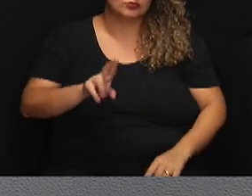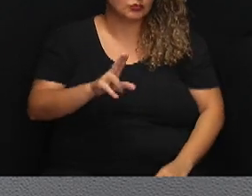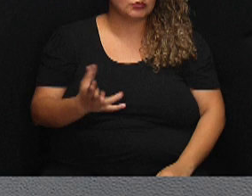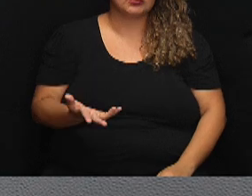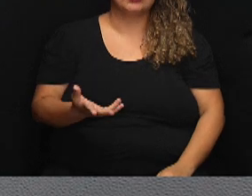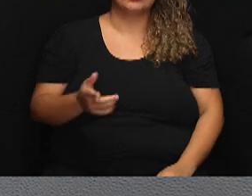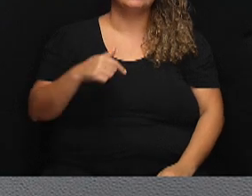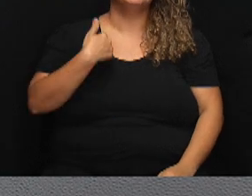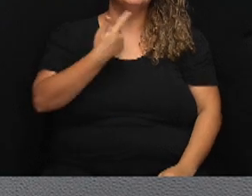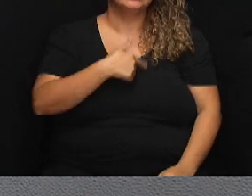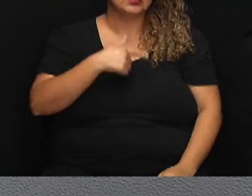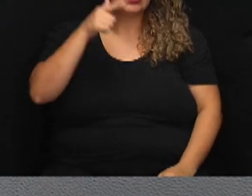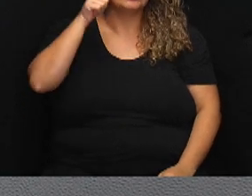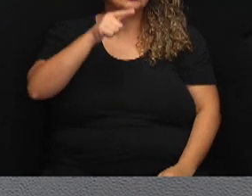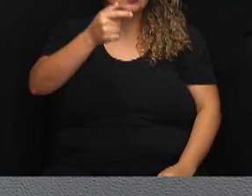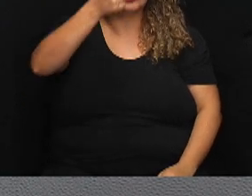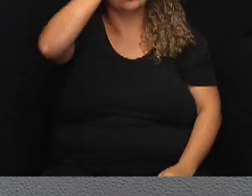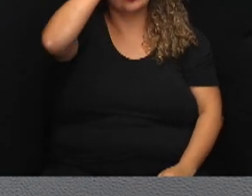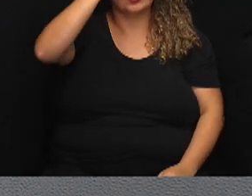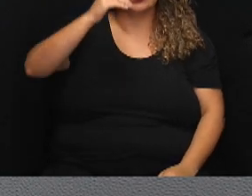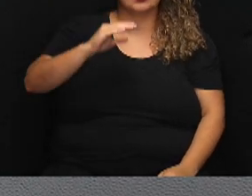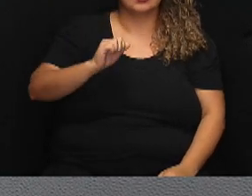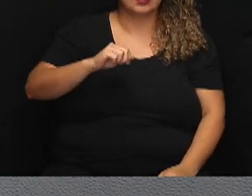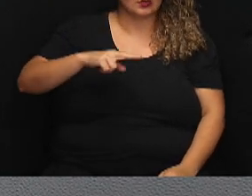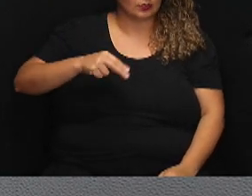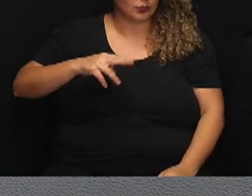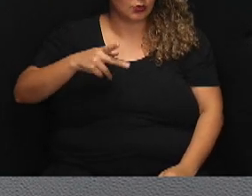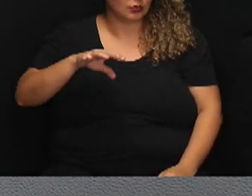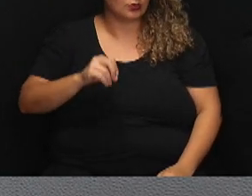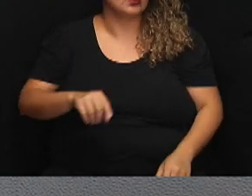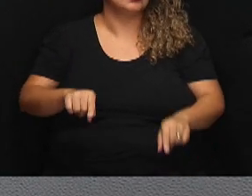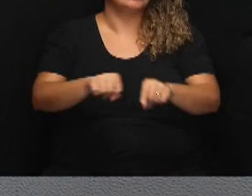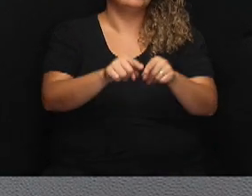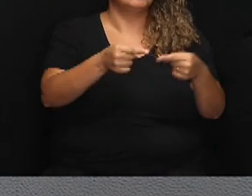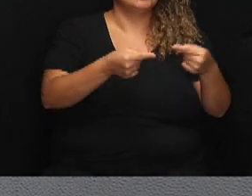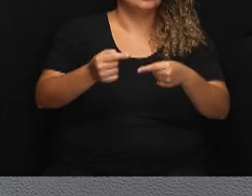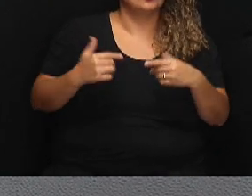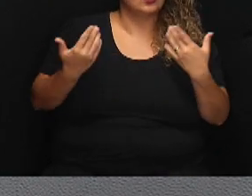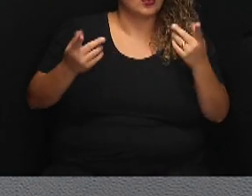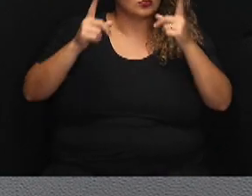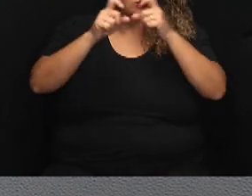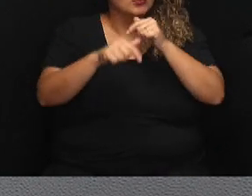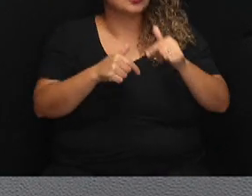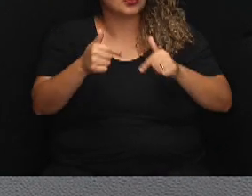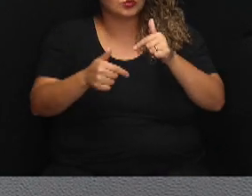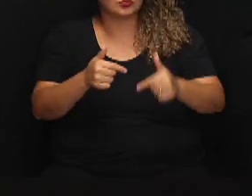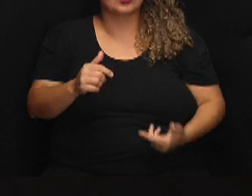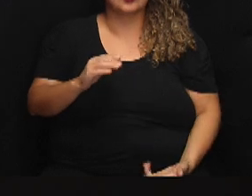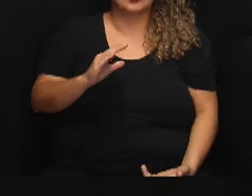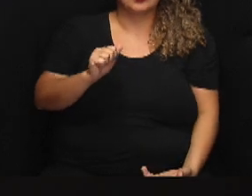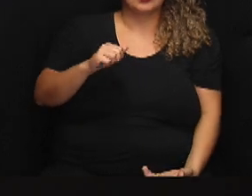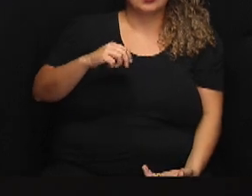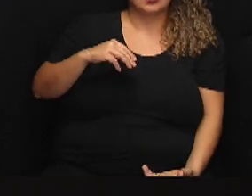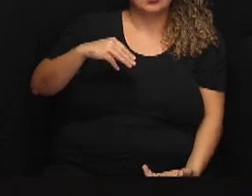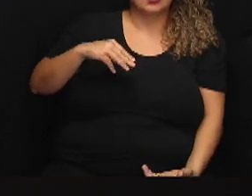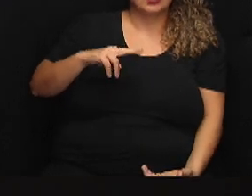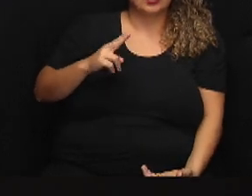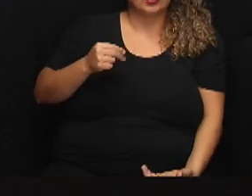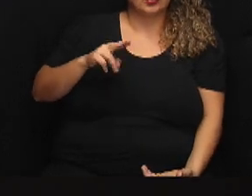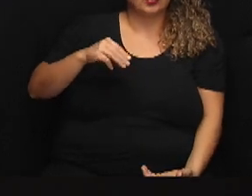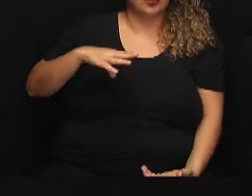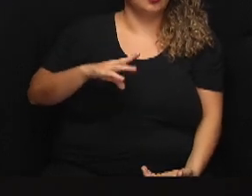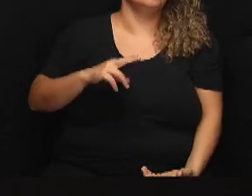gente também conscientize com relação ao cânhamo e discuta com eles quais são as dificuldades hoje de trabalhar com o cânhamo, né, aqui no